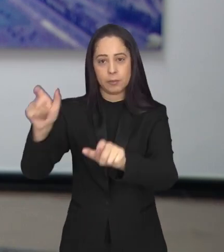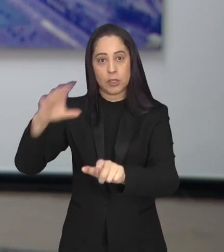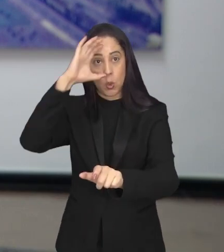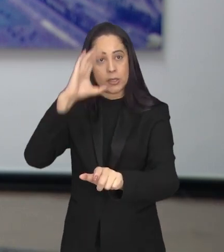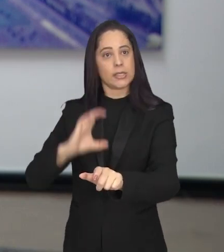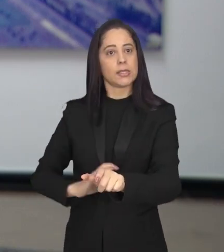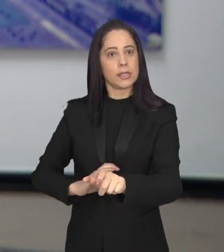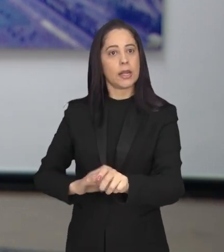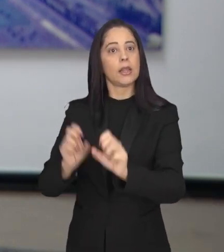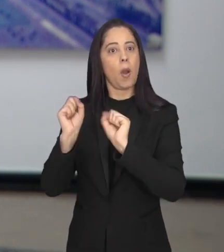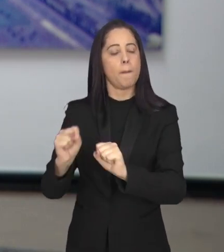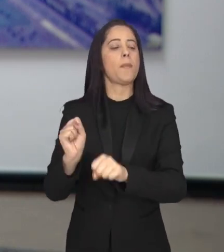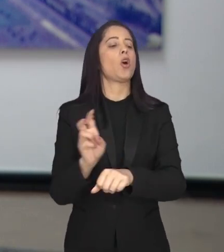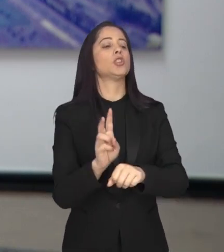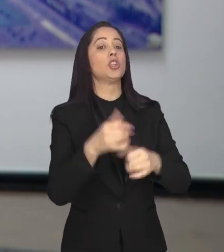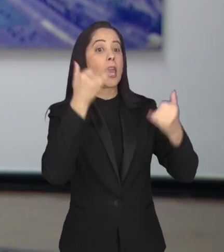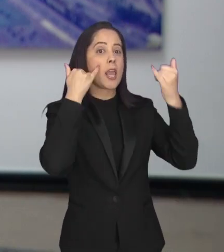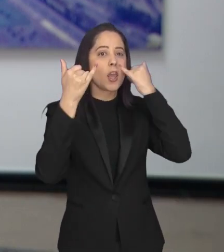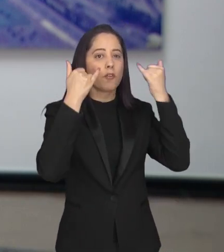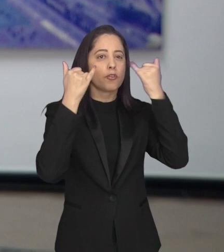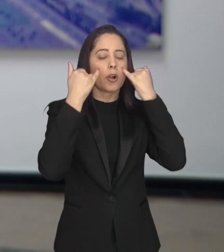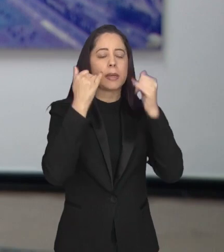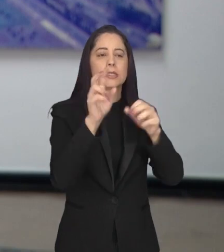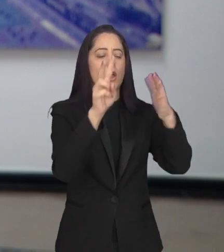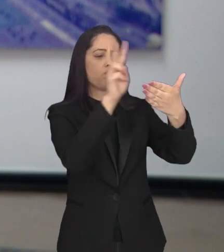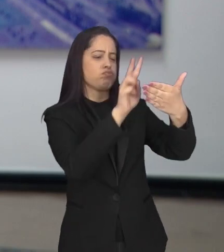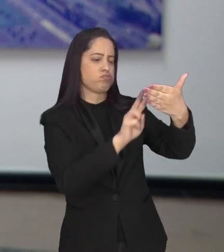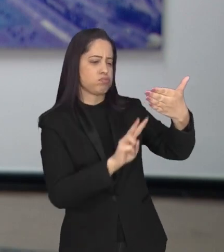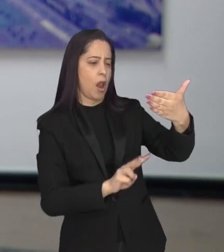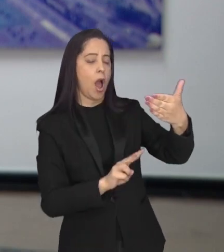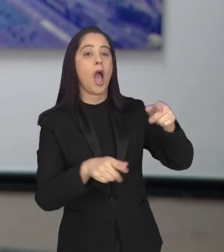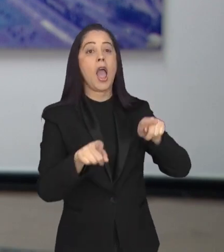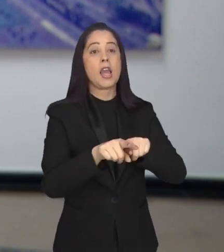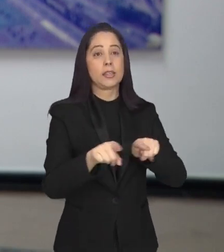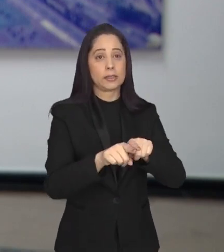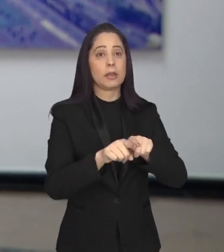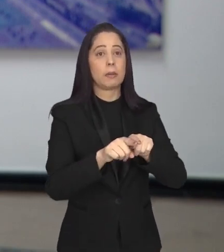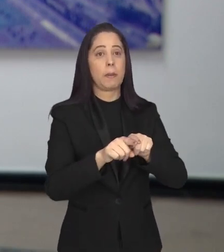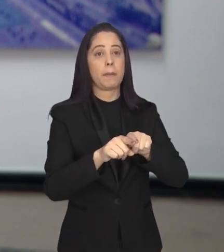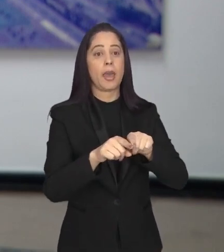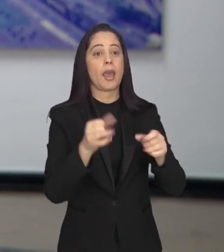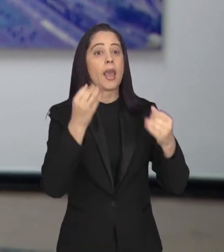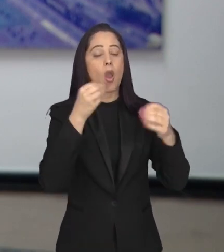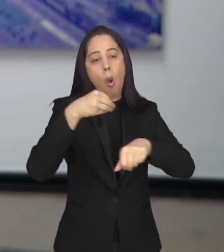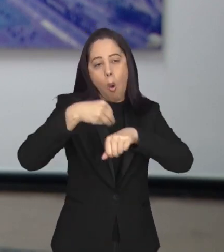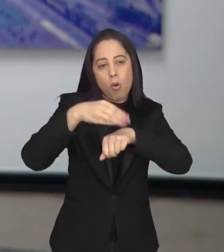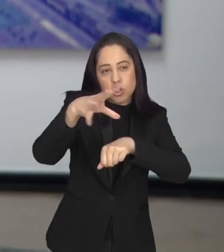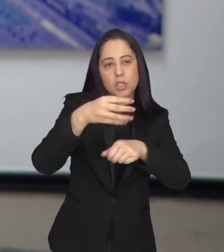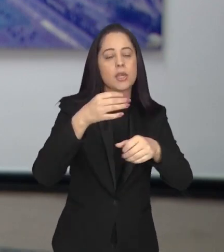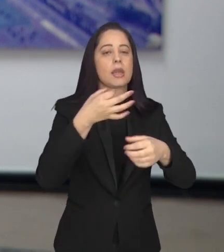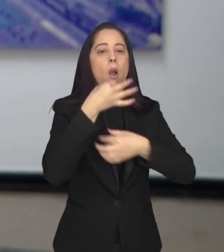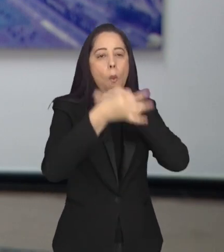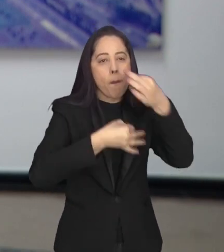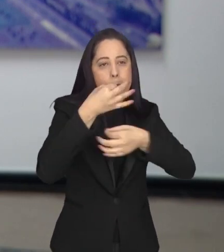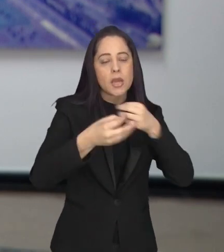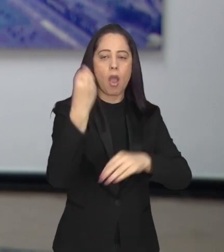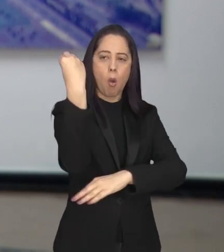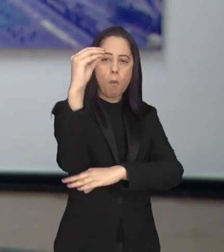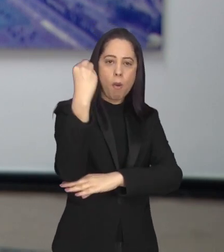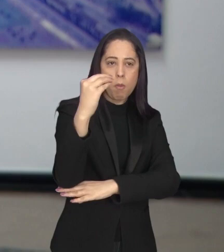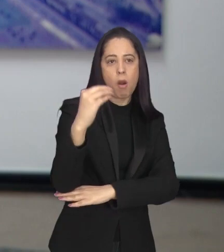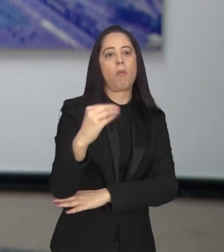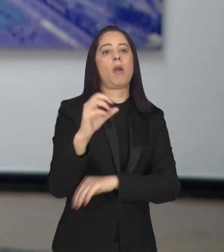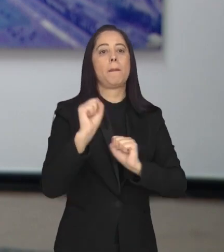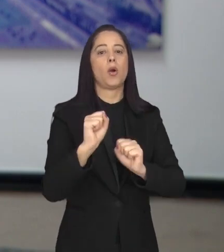possa não só conferir as informações que o poder público oferece, mas também dar suas informações, dar a sua contribuição